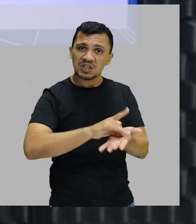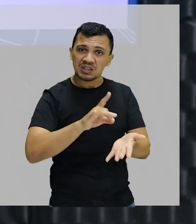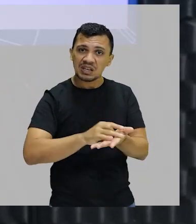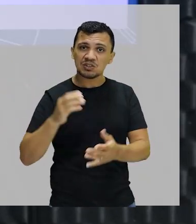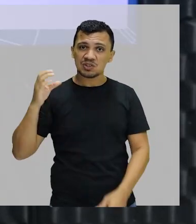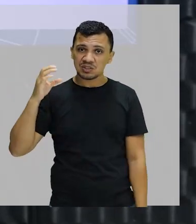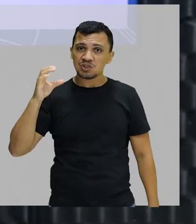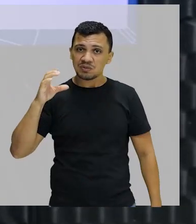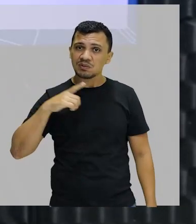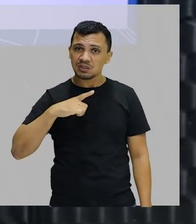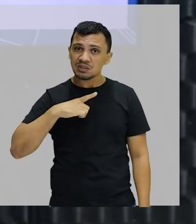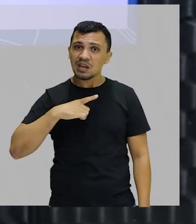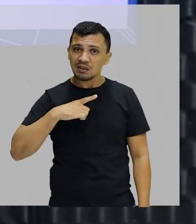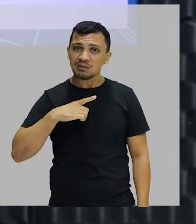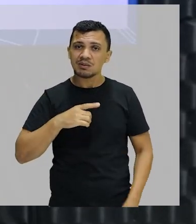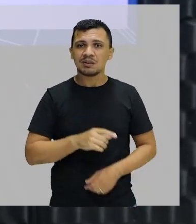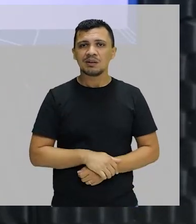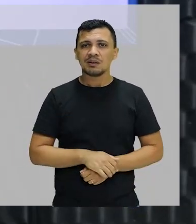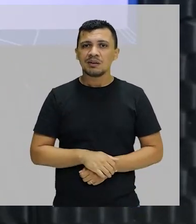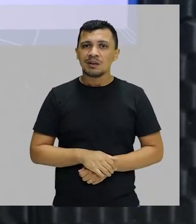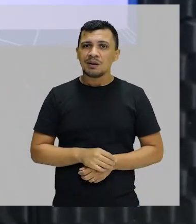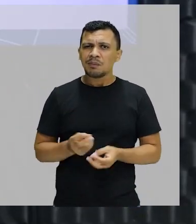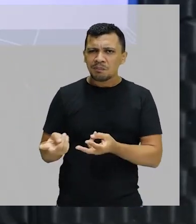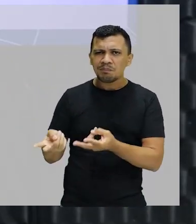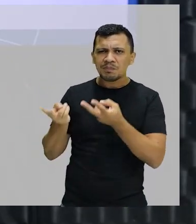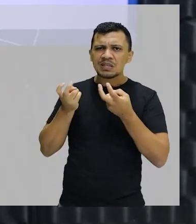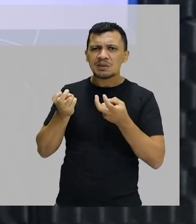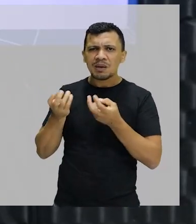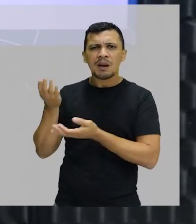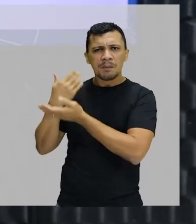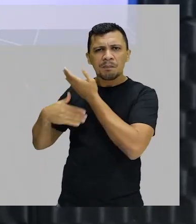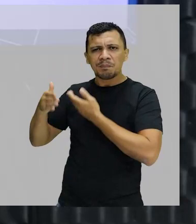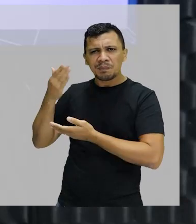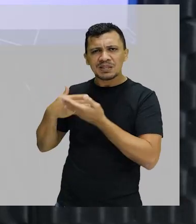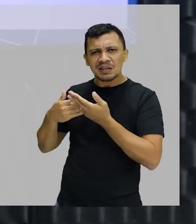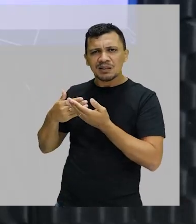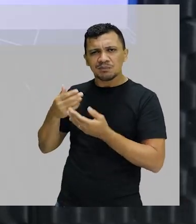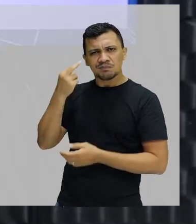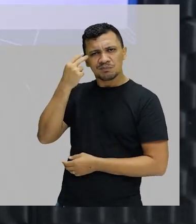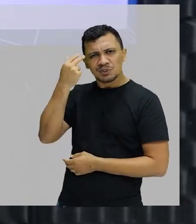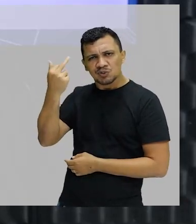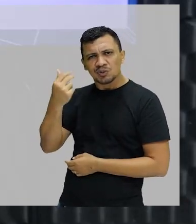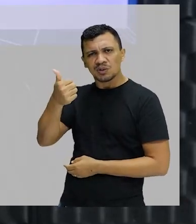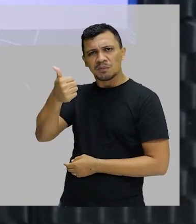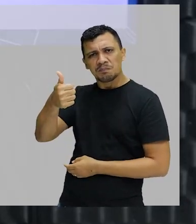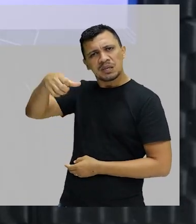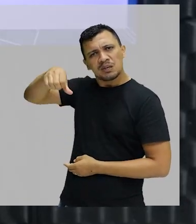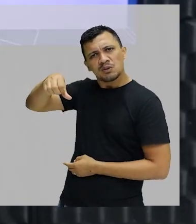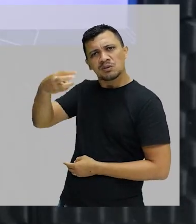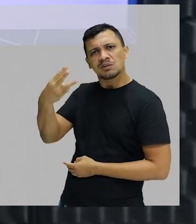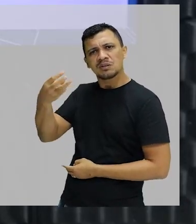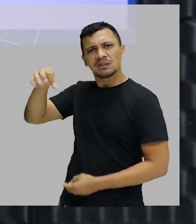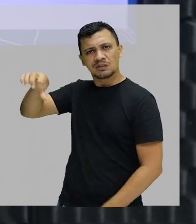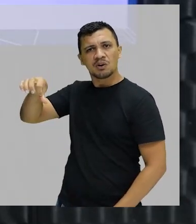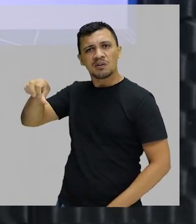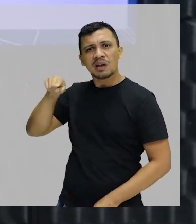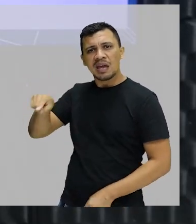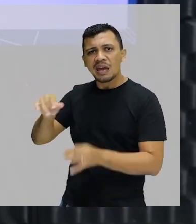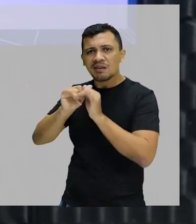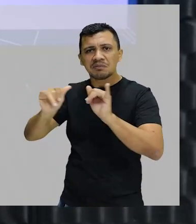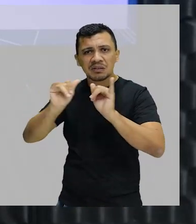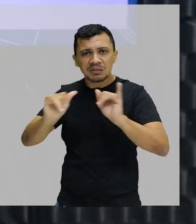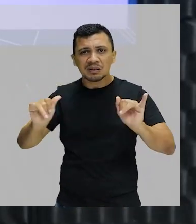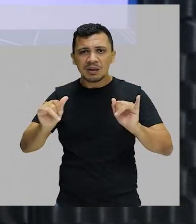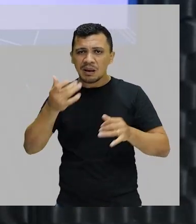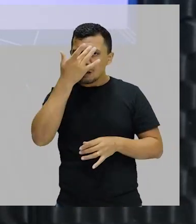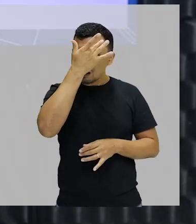que tu percebas. É que naquele momento da história, 1939, isso que ele está dizendo, muita gente não considerava